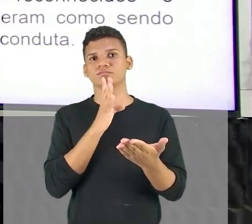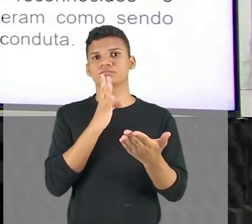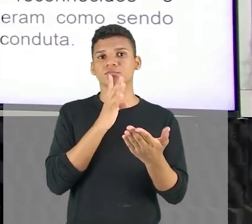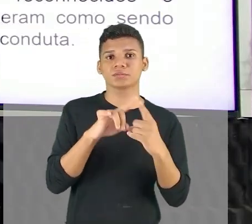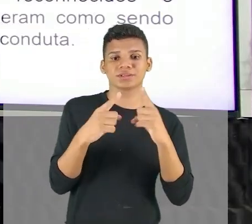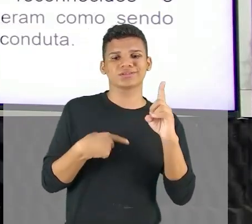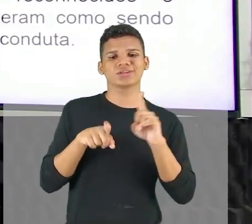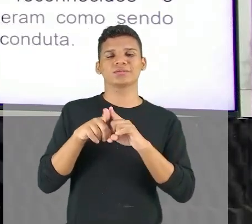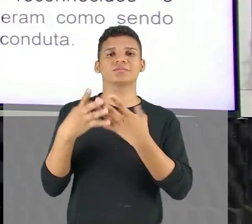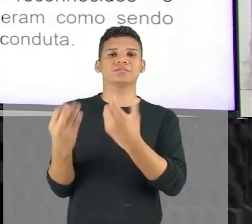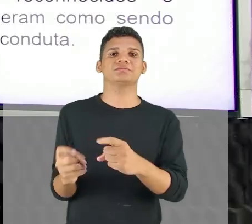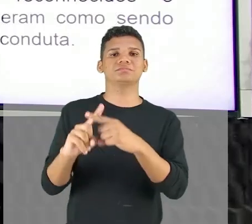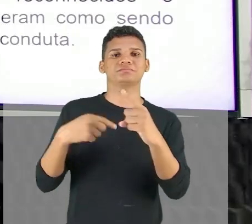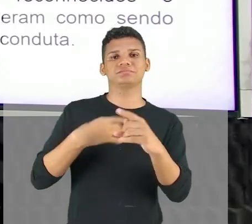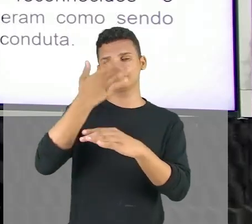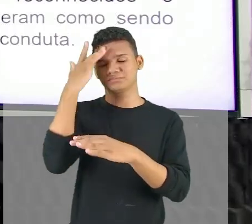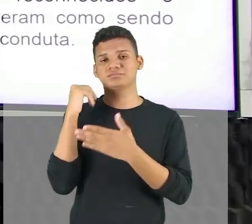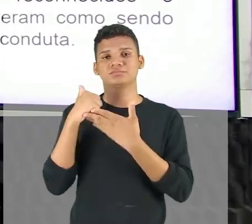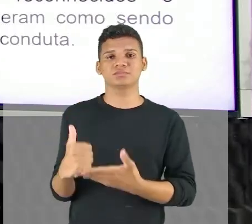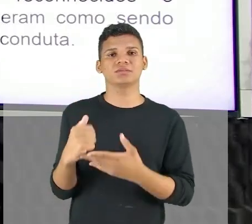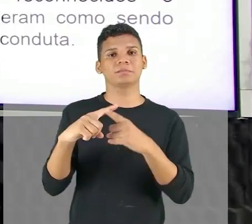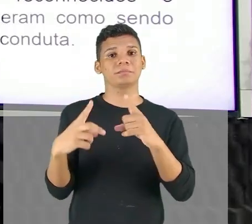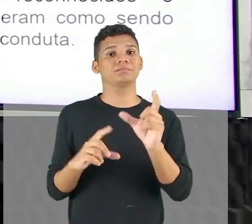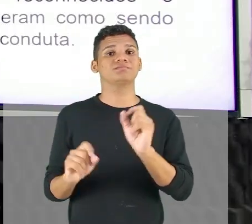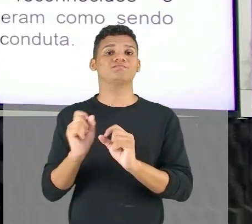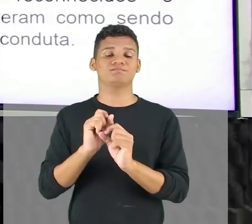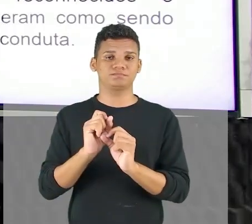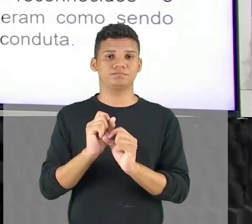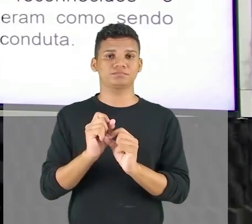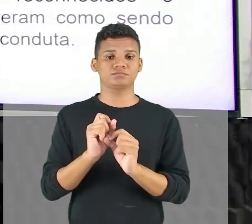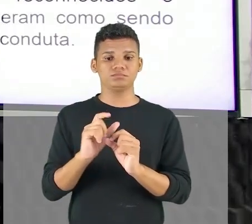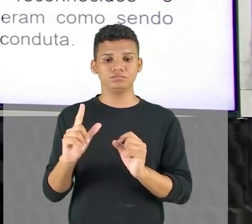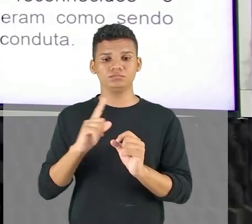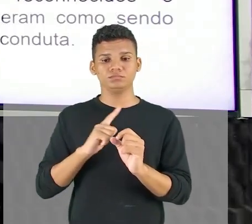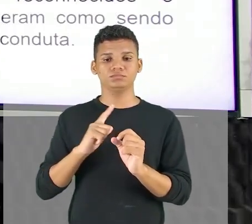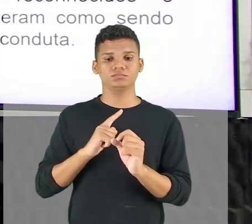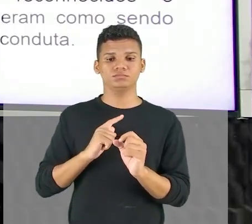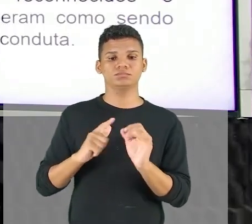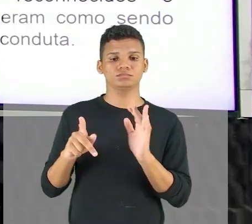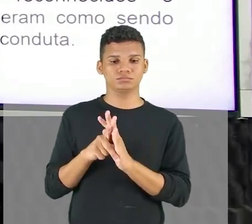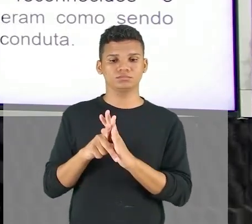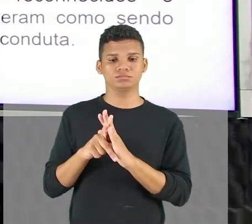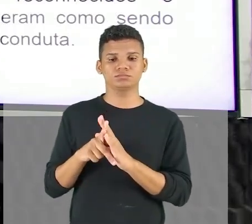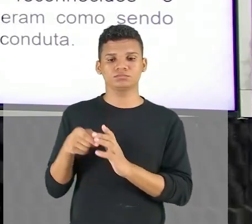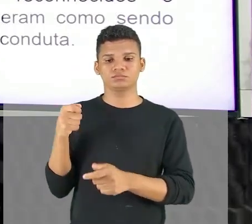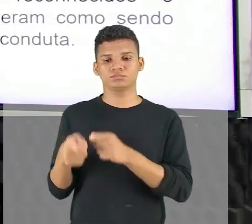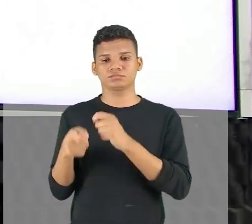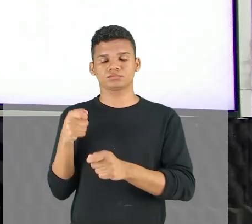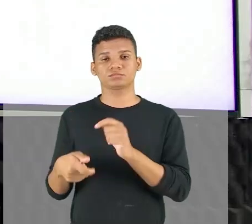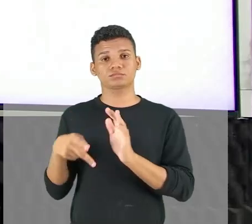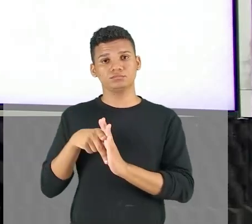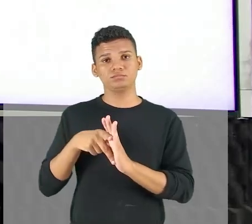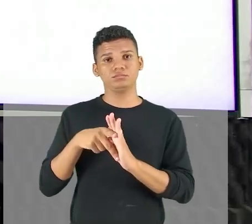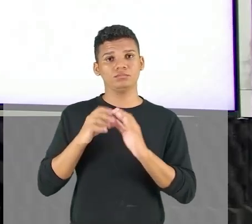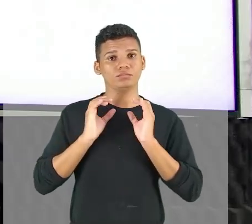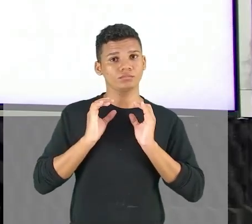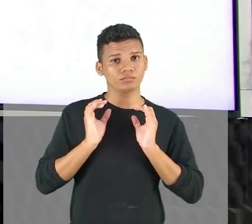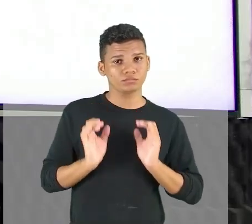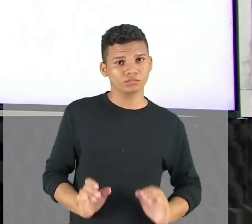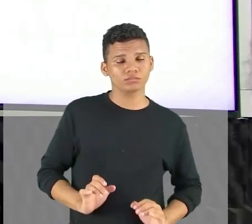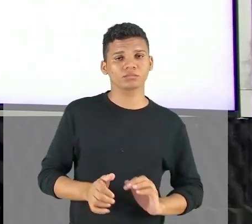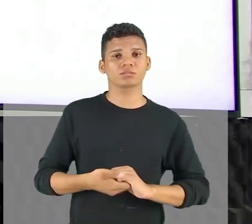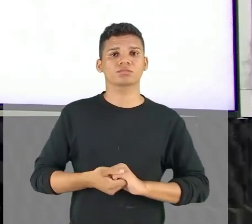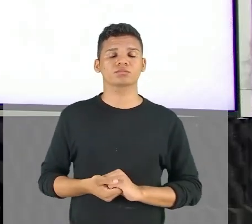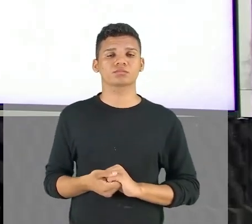para aqueles que cooperam como sendo apropriados para regular sua conduta.